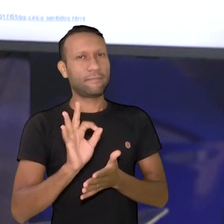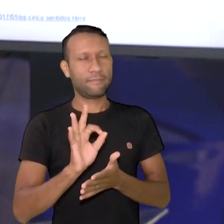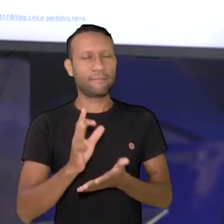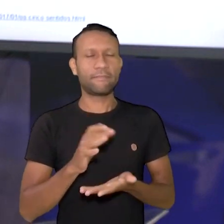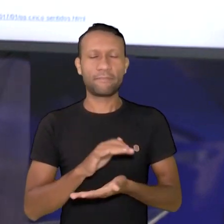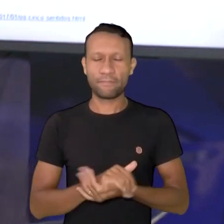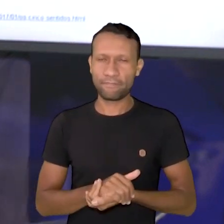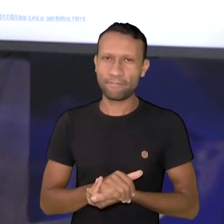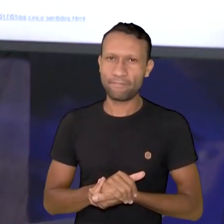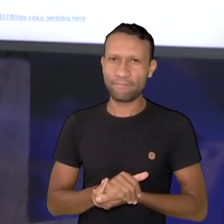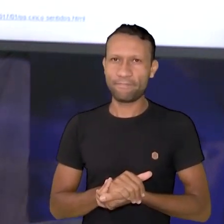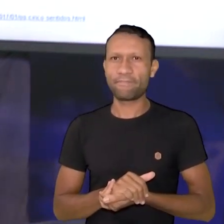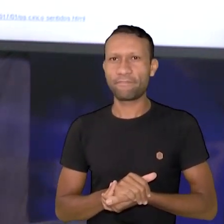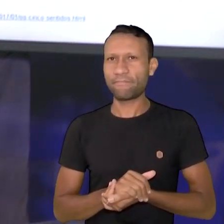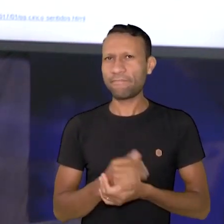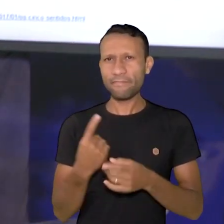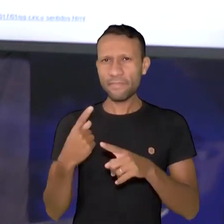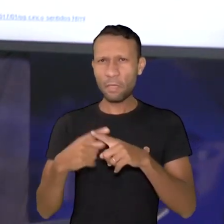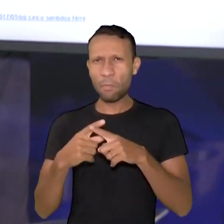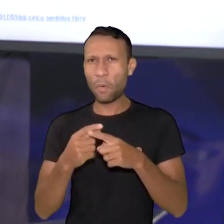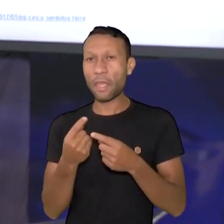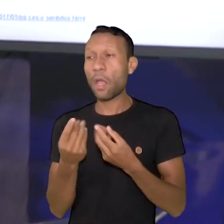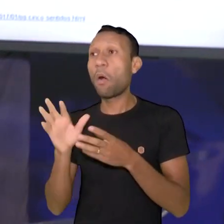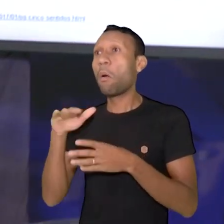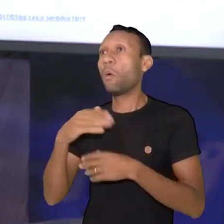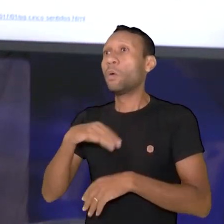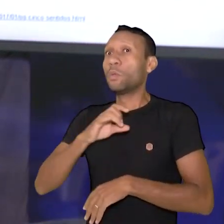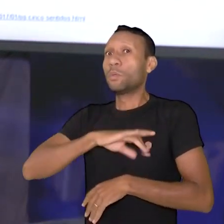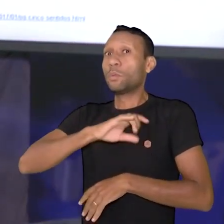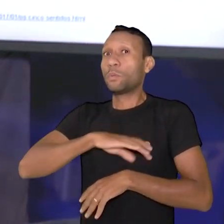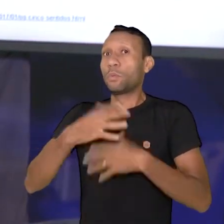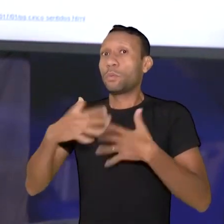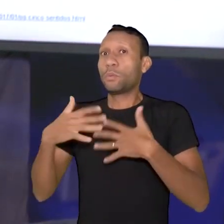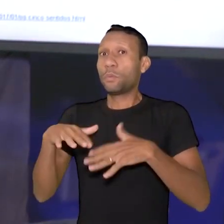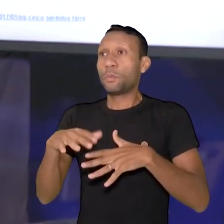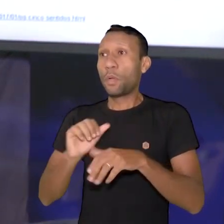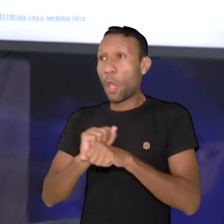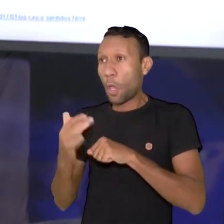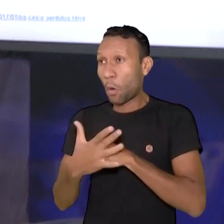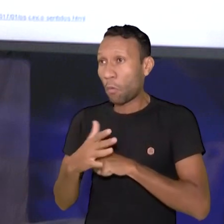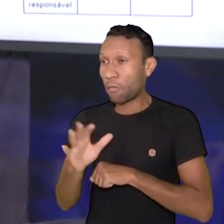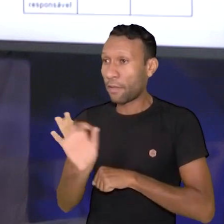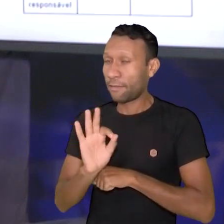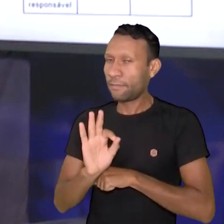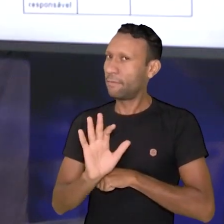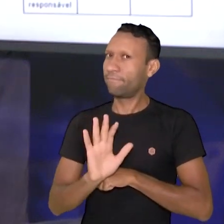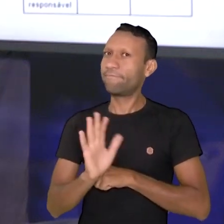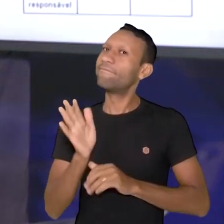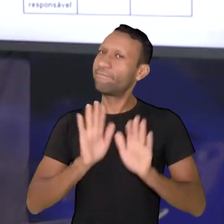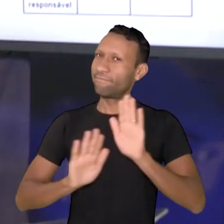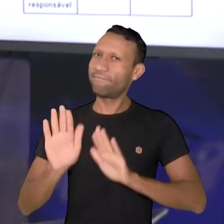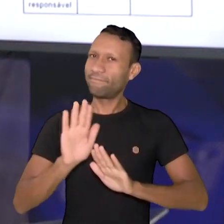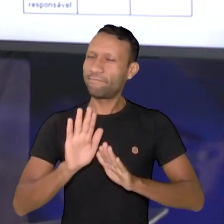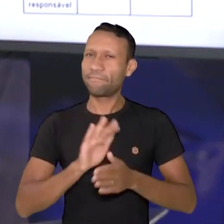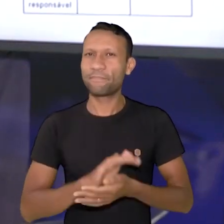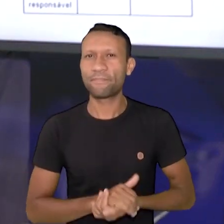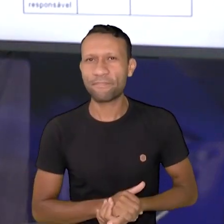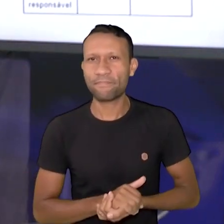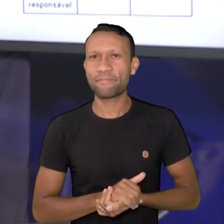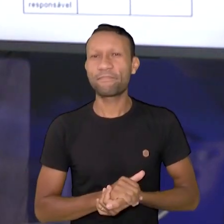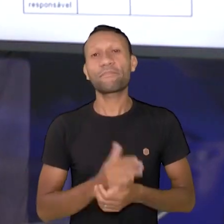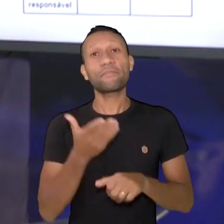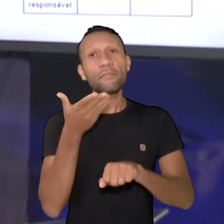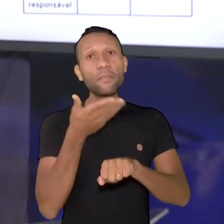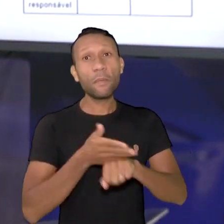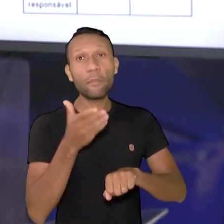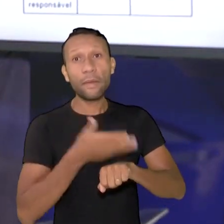acabar desenvolvendo o Covid só porque não está sentindo o cheiro e o gosto dos alimentos, tá bom? Então, ó, o praticando